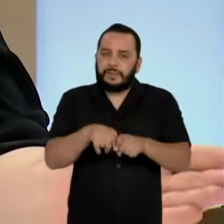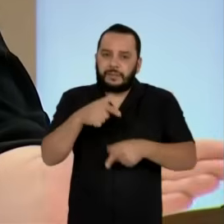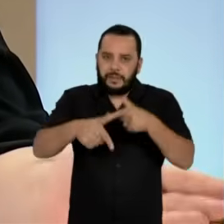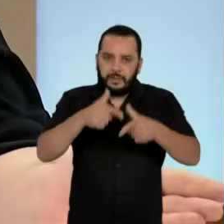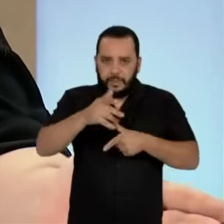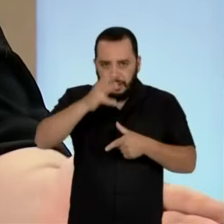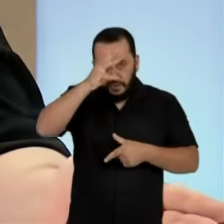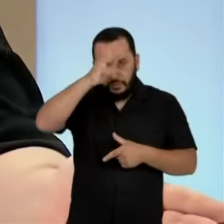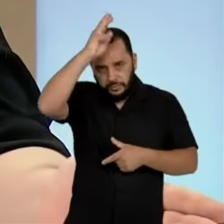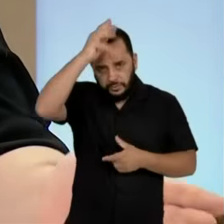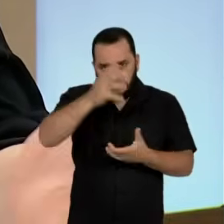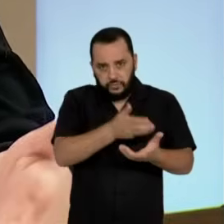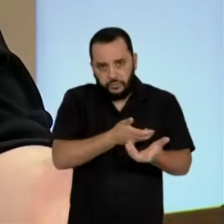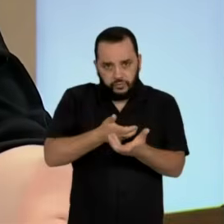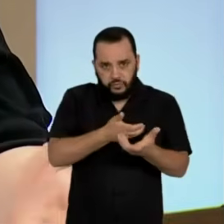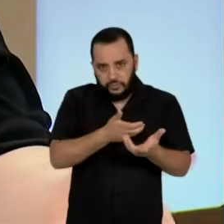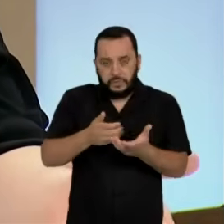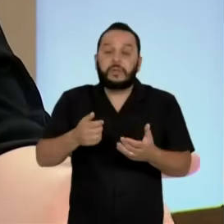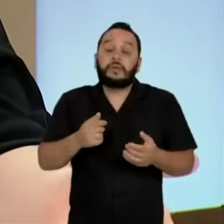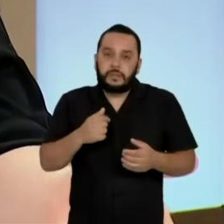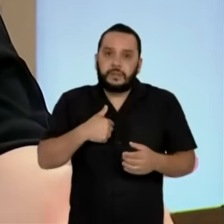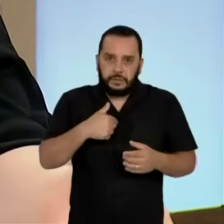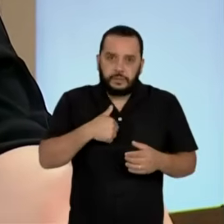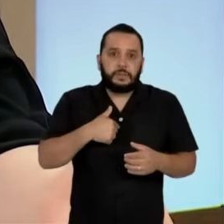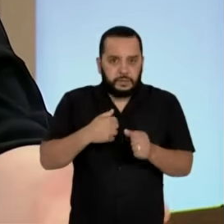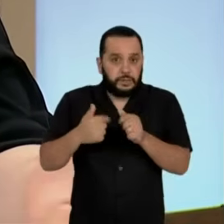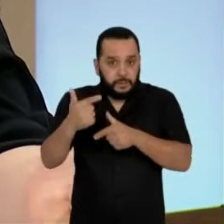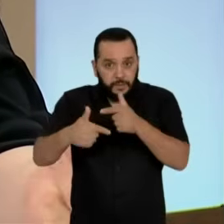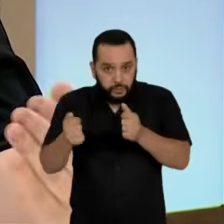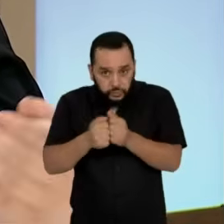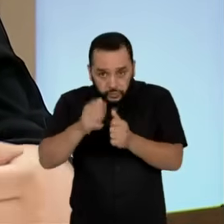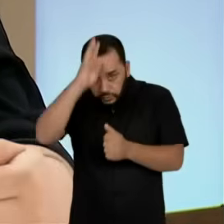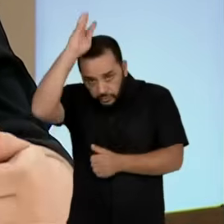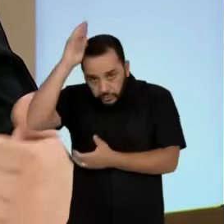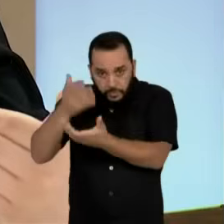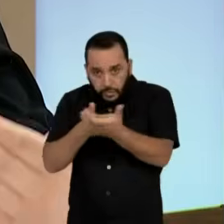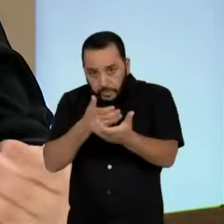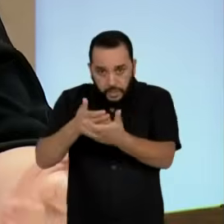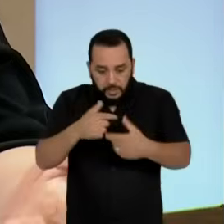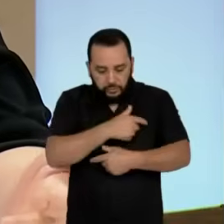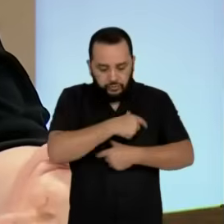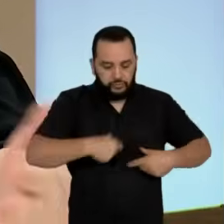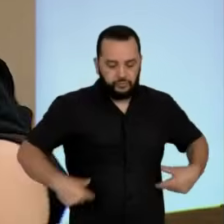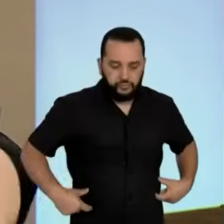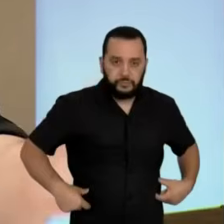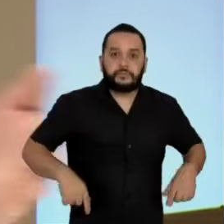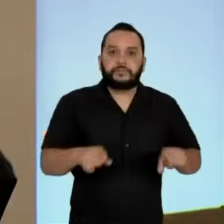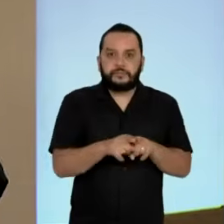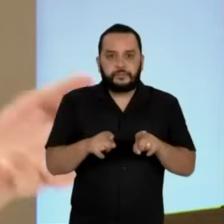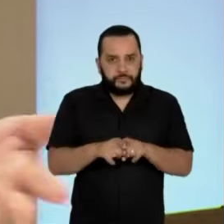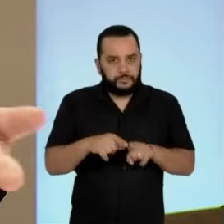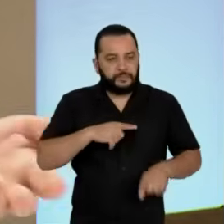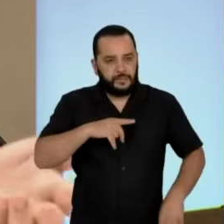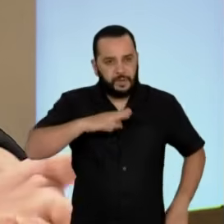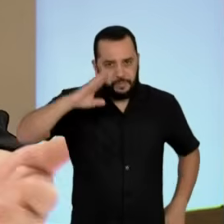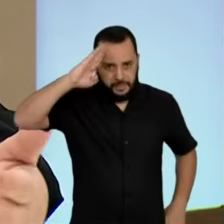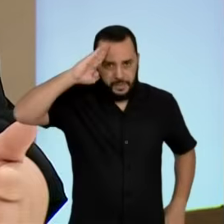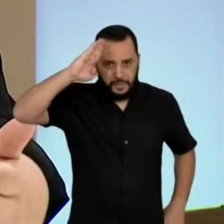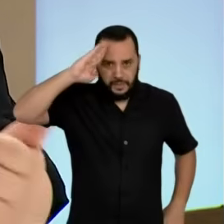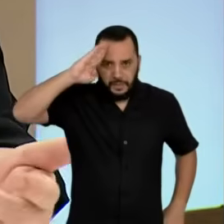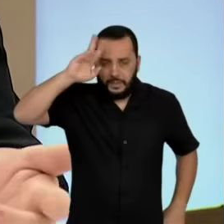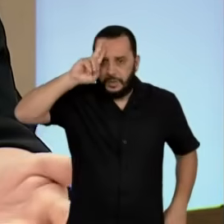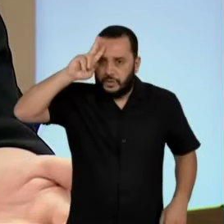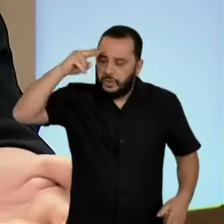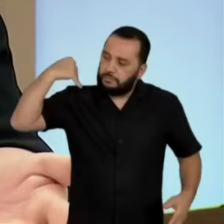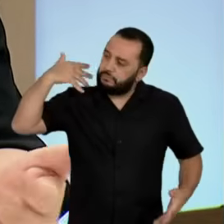meninos que faziam parte da brigada, eles atuavam lado a lado dos bombeiros. E os militares têm, historicamente, a gente está falando dessas oposições aqui,